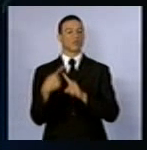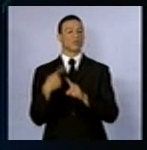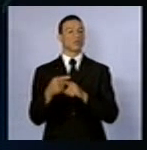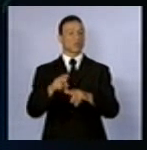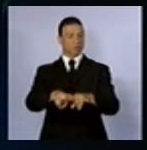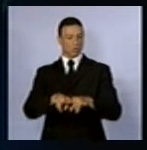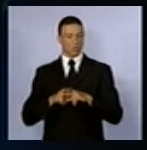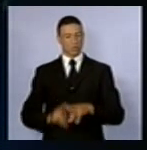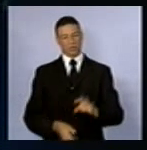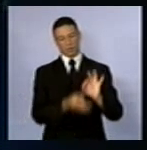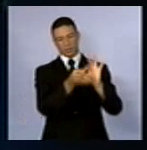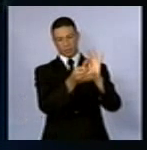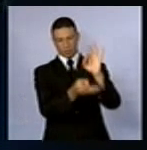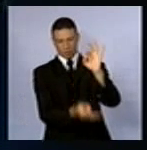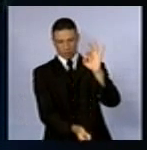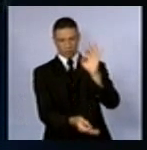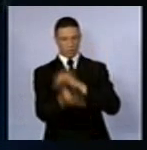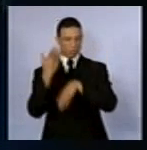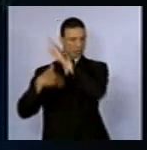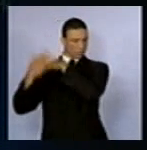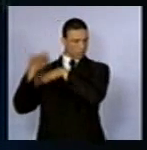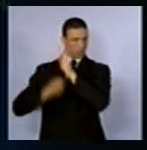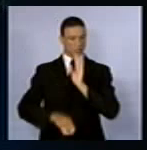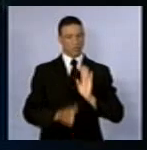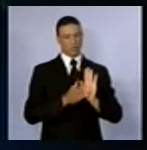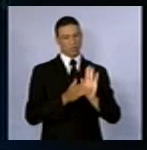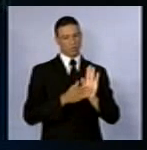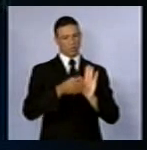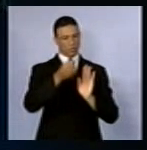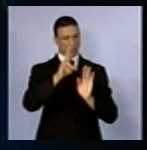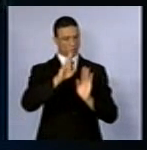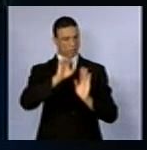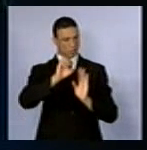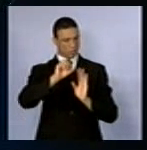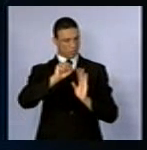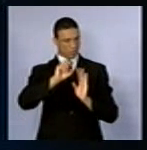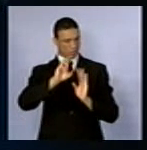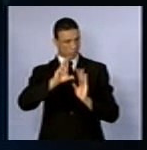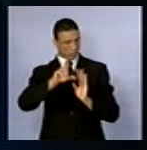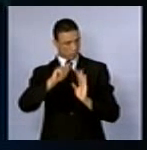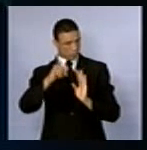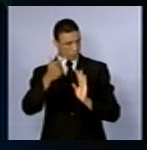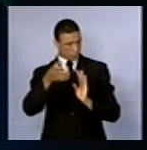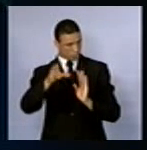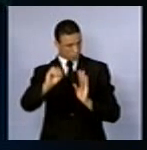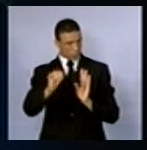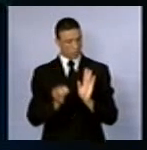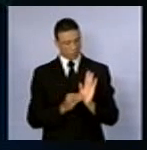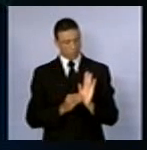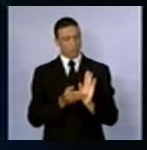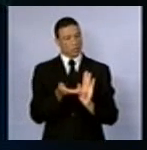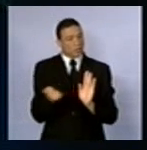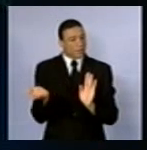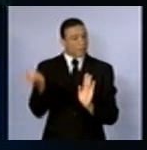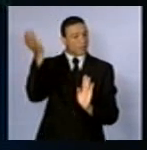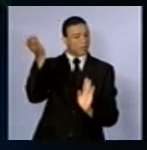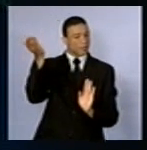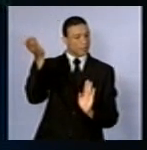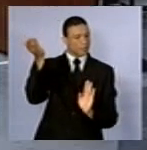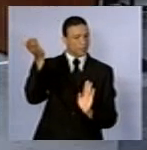da quando da edição da resolução para agora foram revistos e foram revistos para